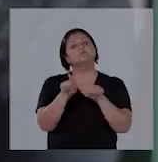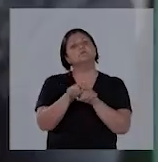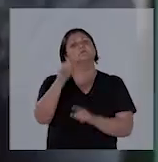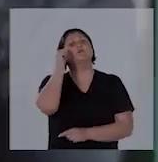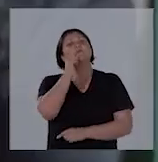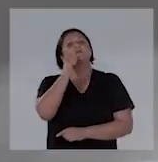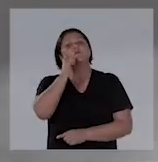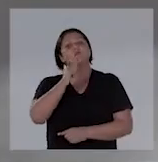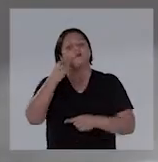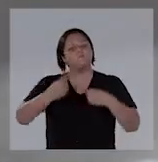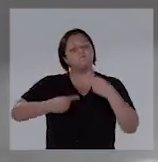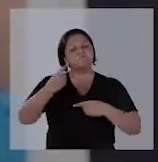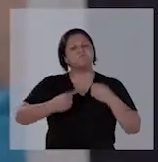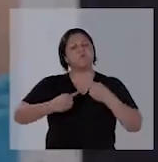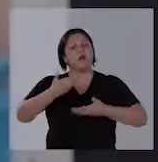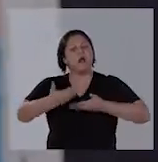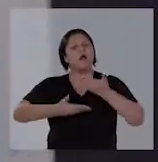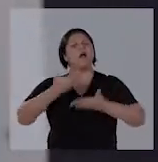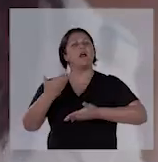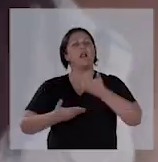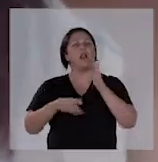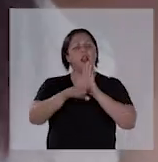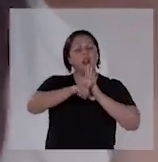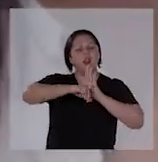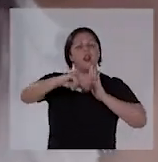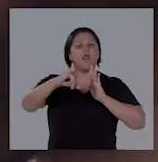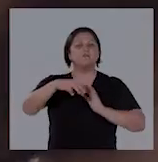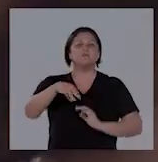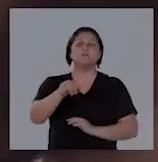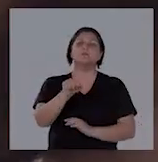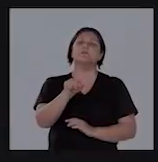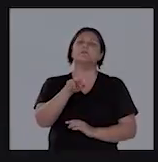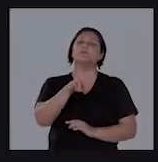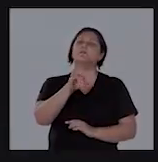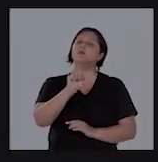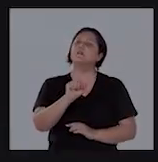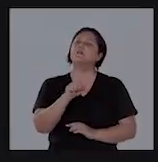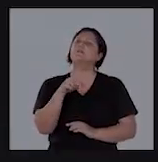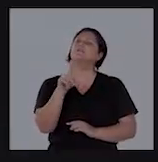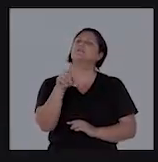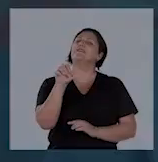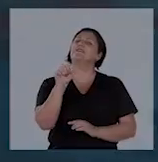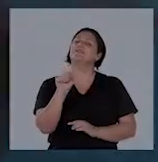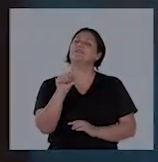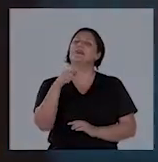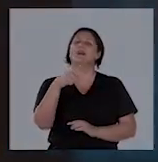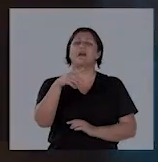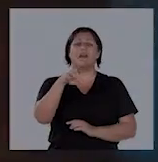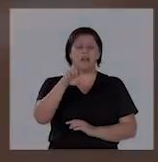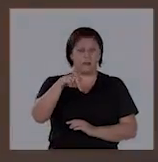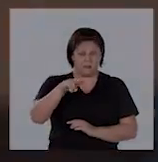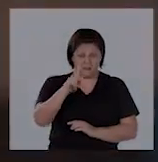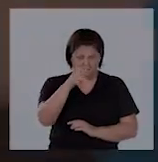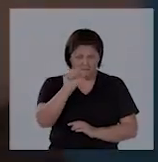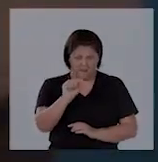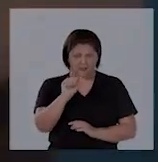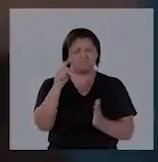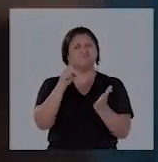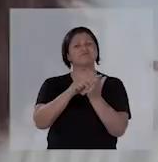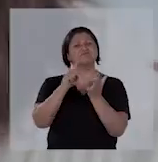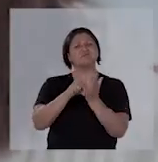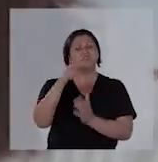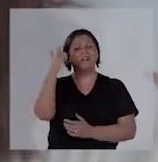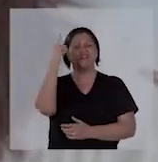e com a participação de mais mulheres na política que a lei maria da penha virou realidade batia muito em mim